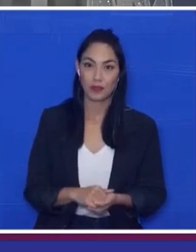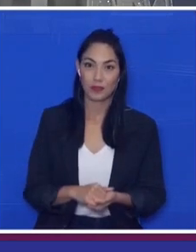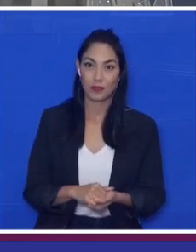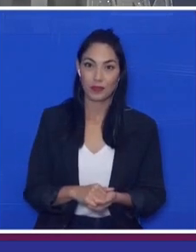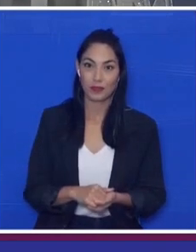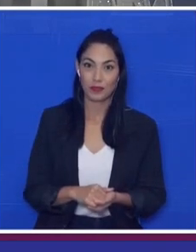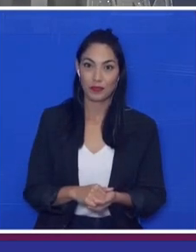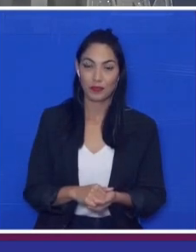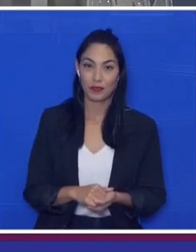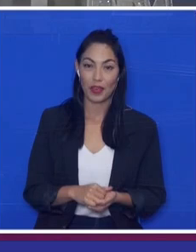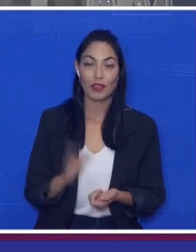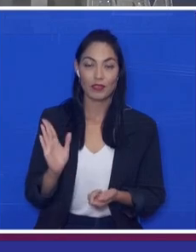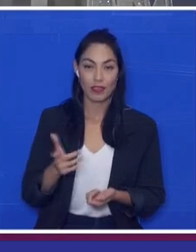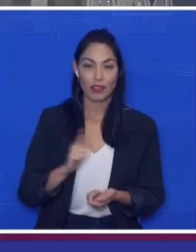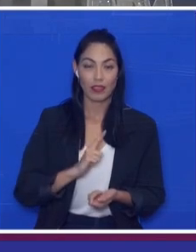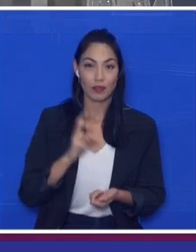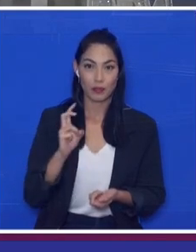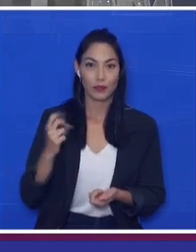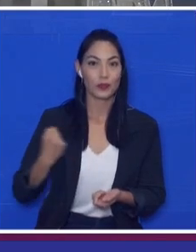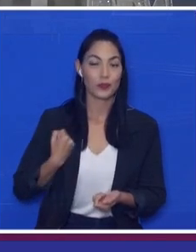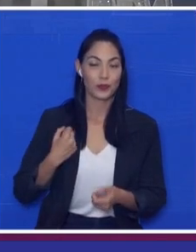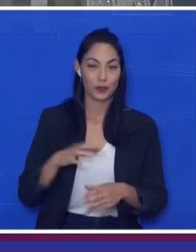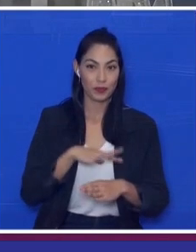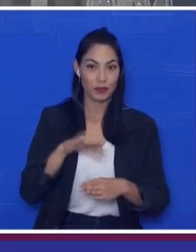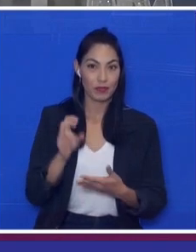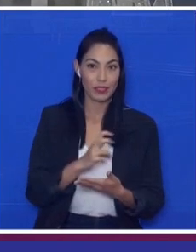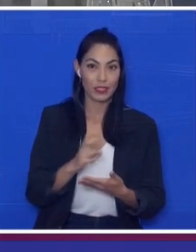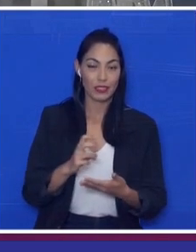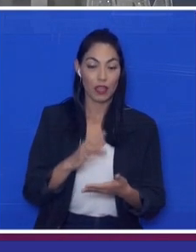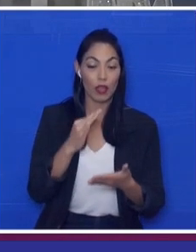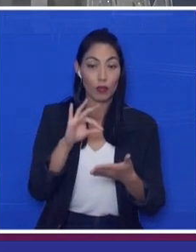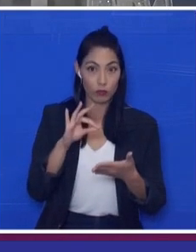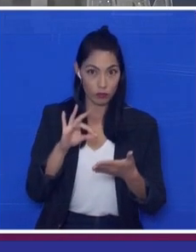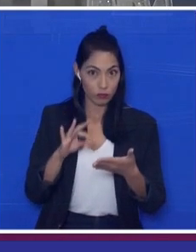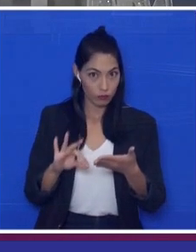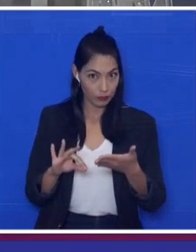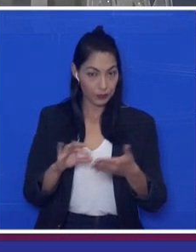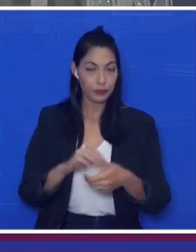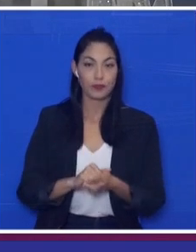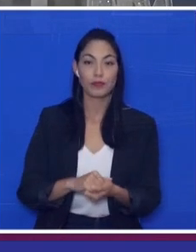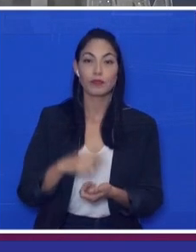32. Temos aqui nossas 5 dezenas da quina de hoje. Vamos conferir.